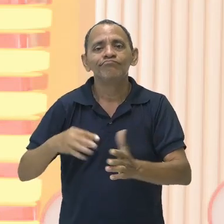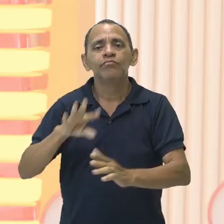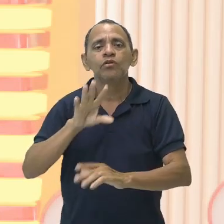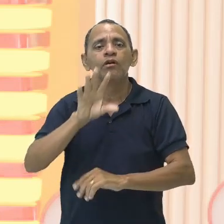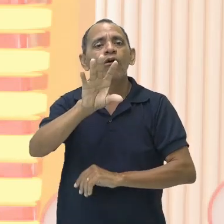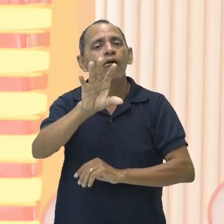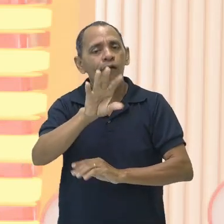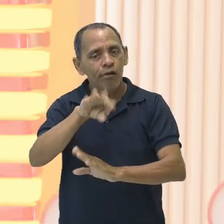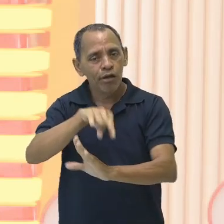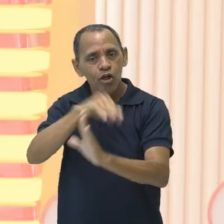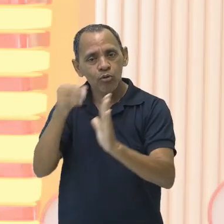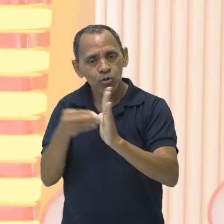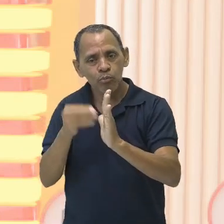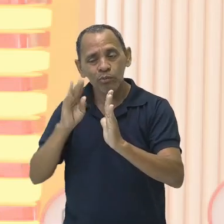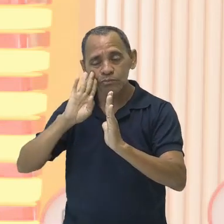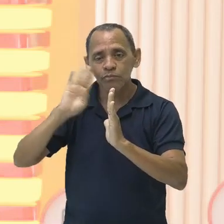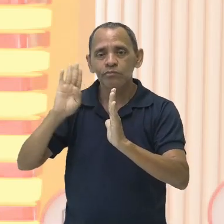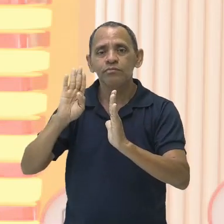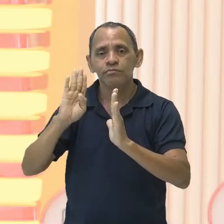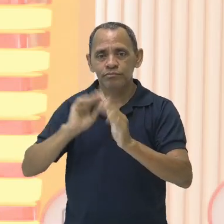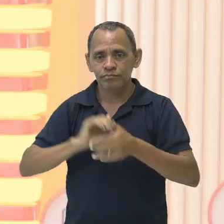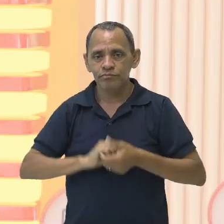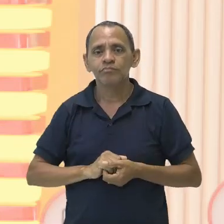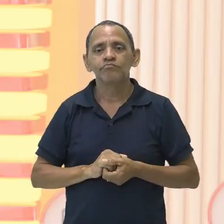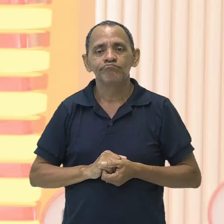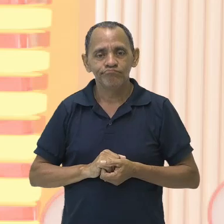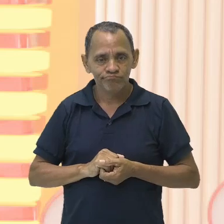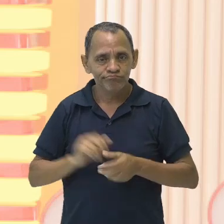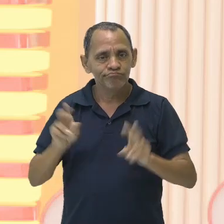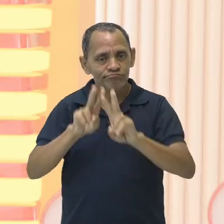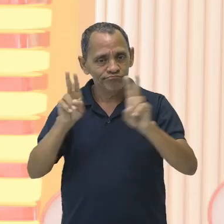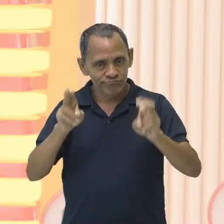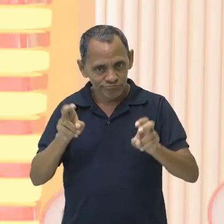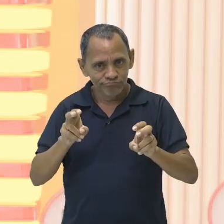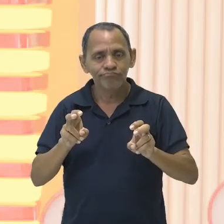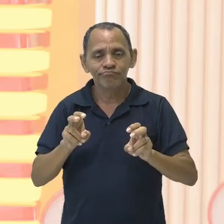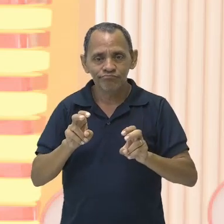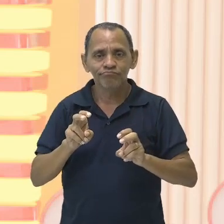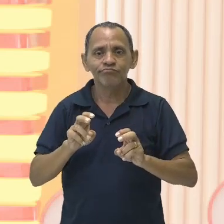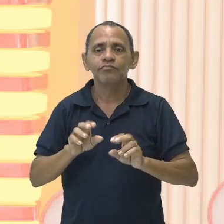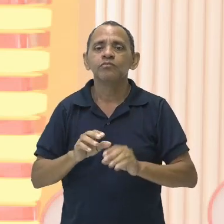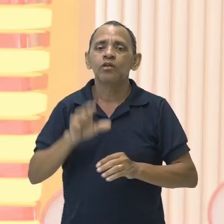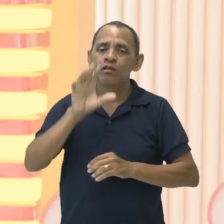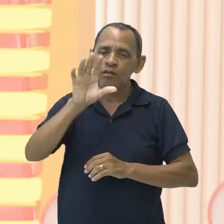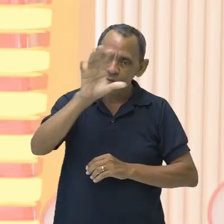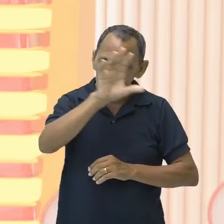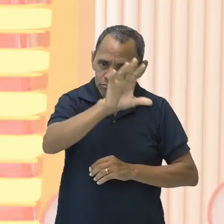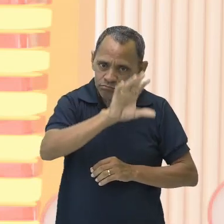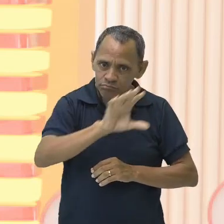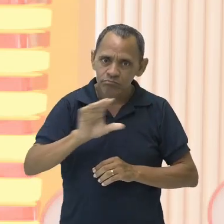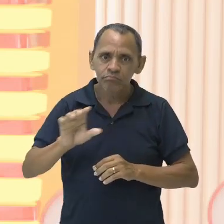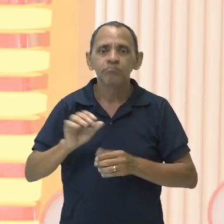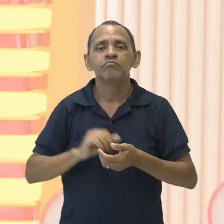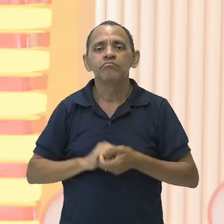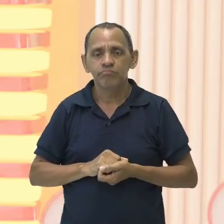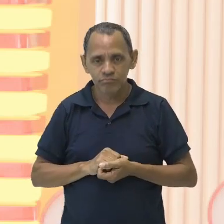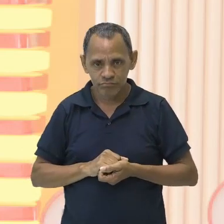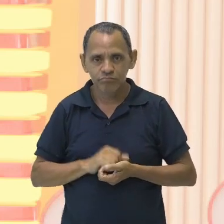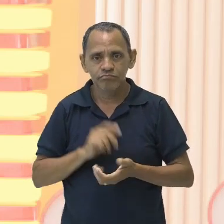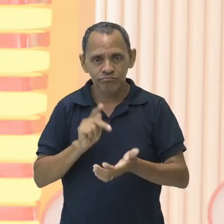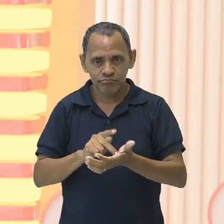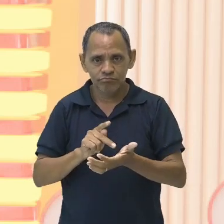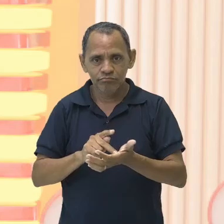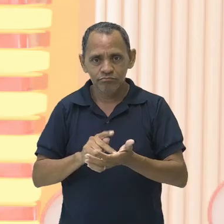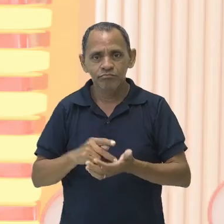amazônica, principalmente. Nessa unidade 4 trata muito sobre questões regionais aqui da nossa realidade também, beleza?